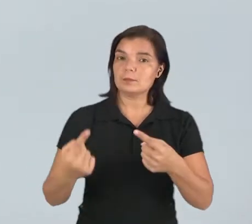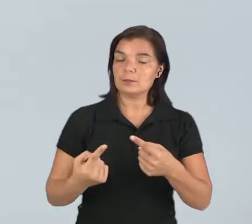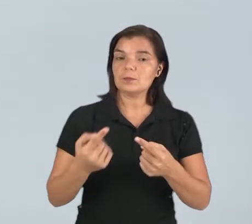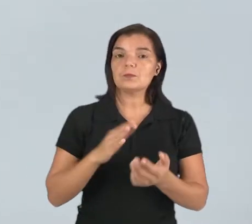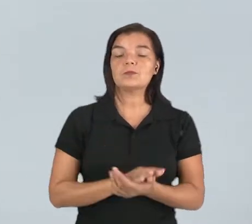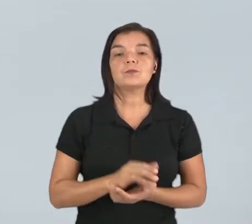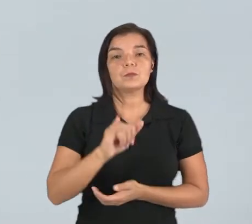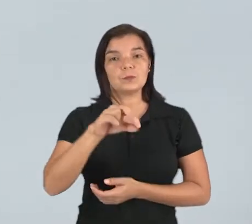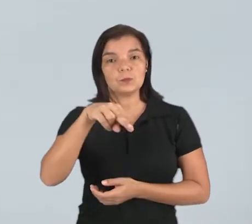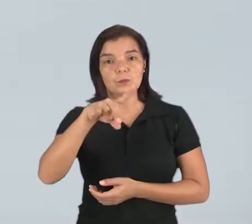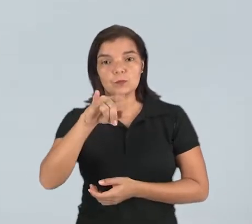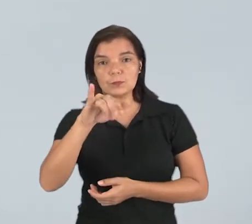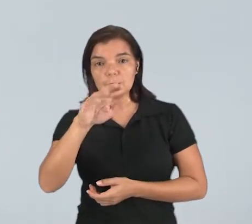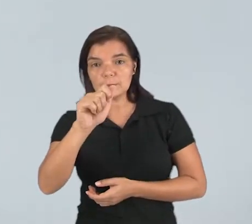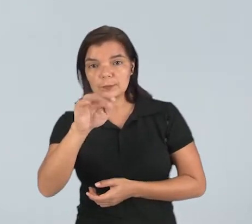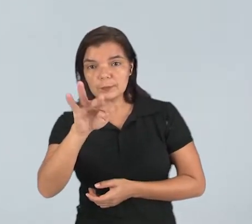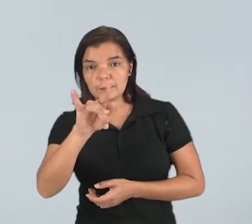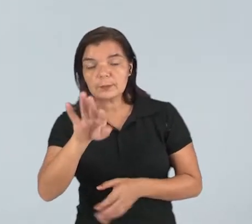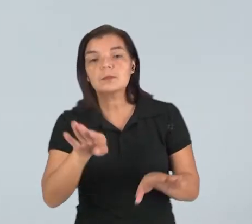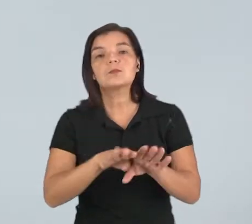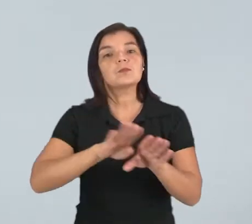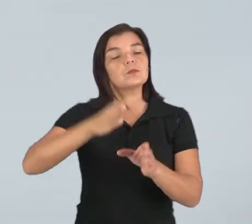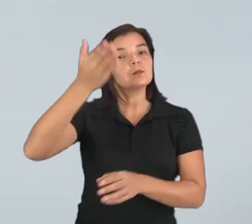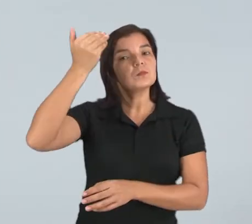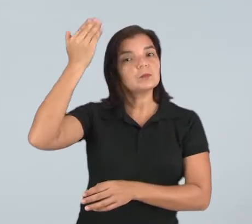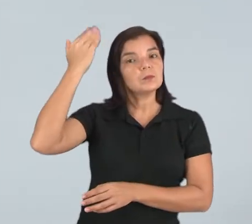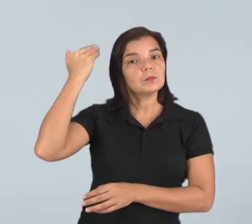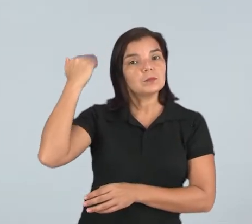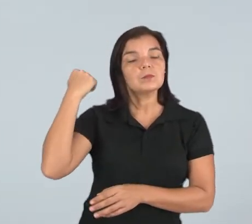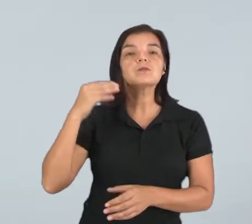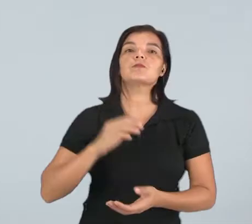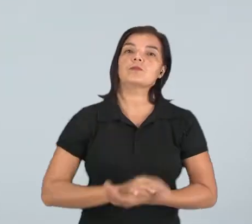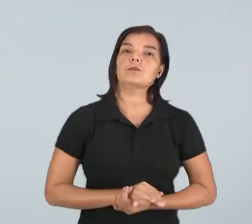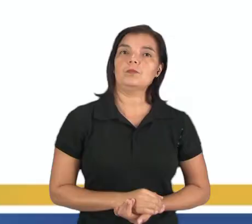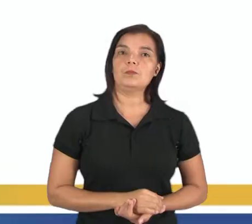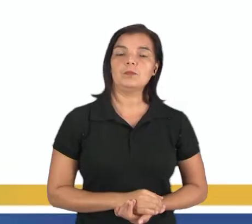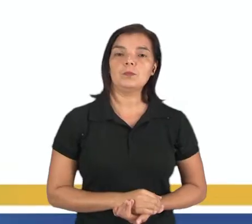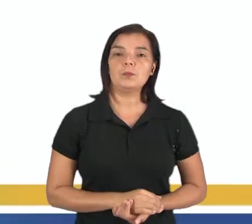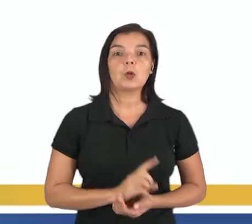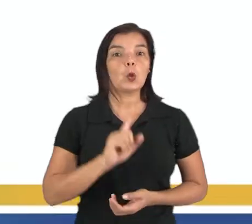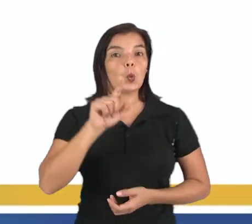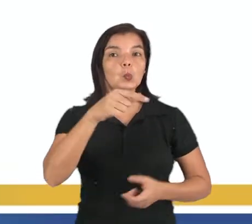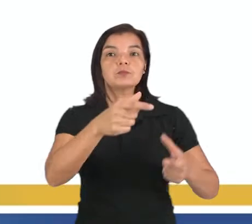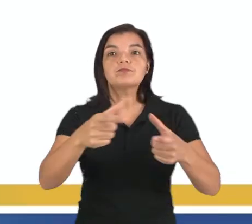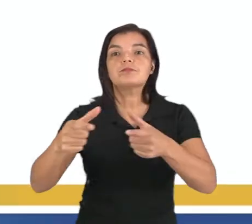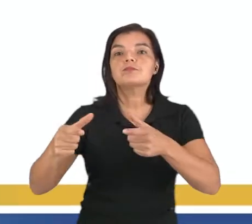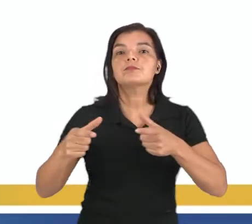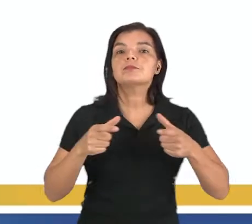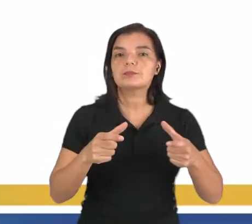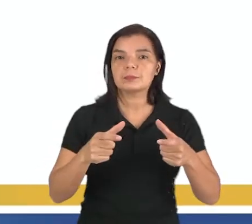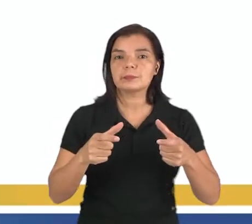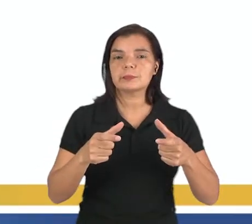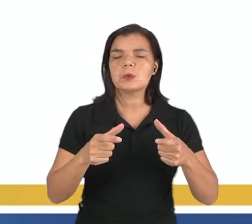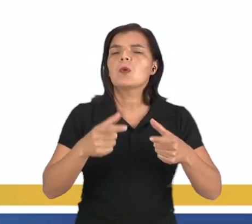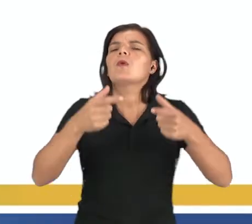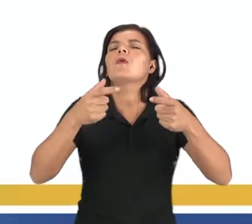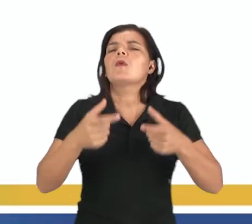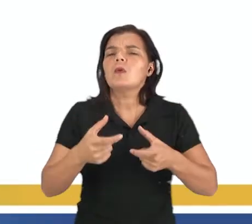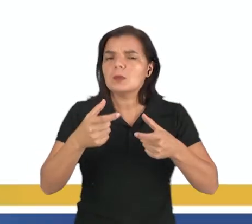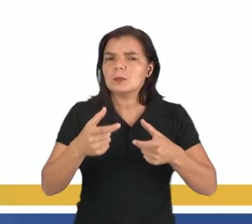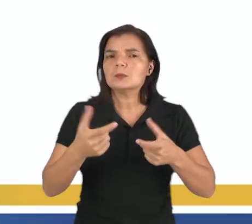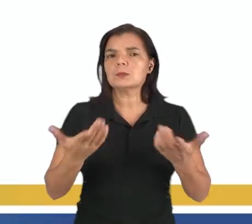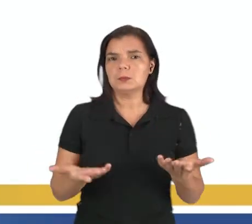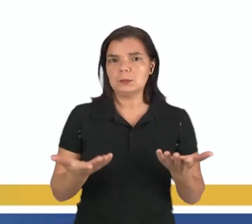do indicativo e pretérito imperfeito do indicativo. Outra coisa, o espaço. Onde é que